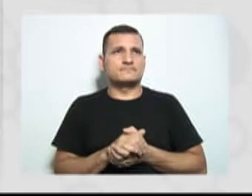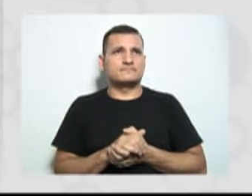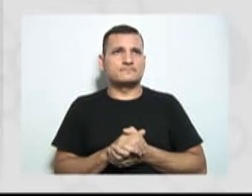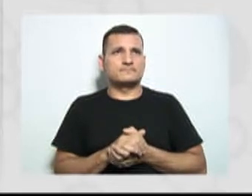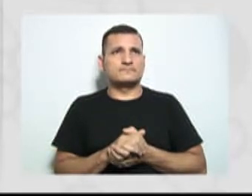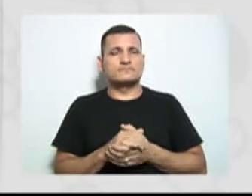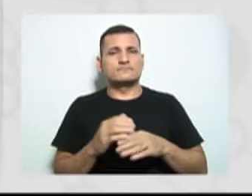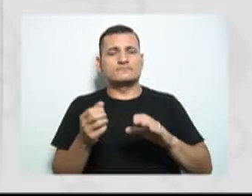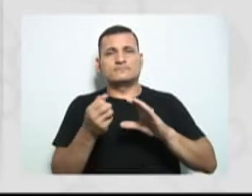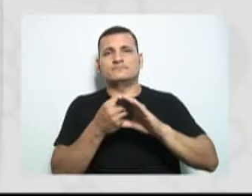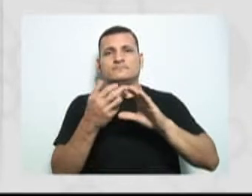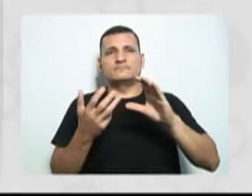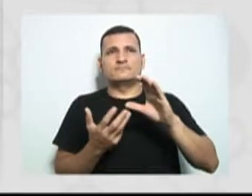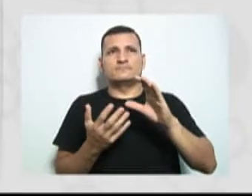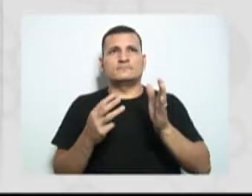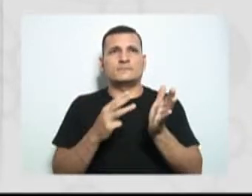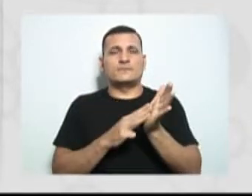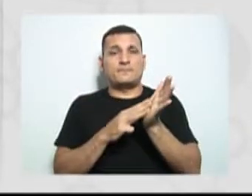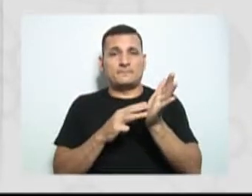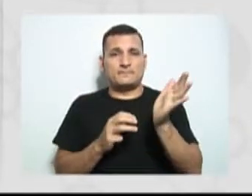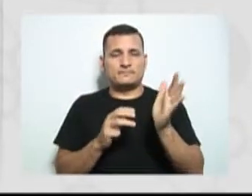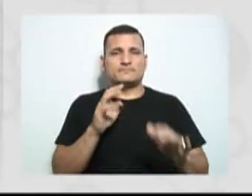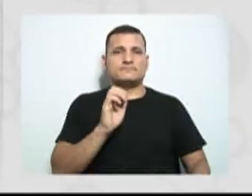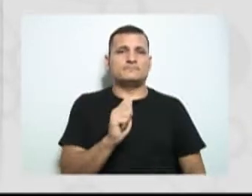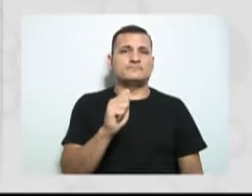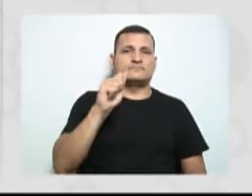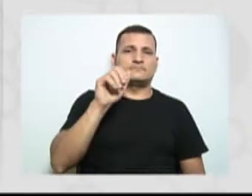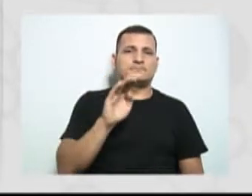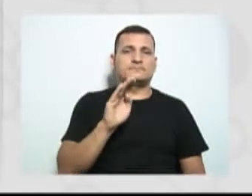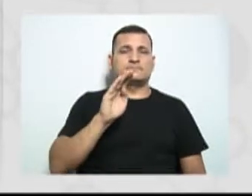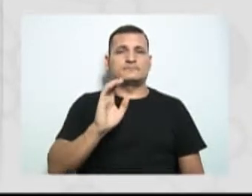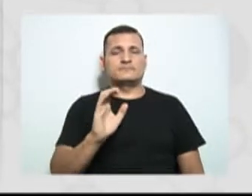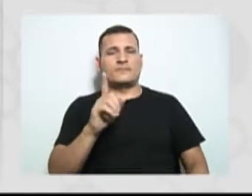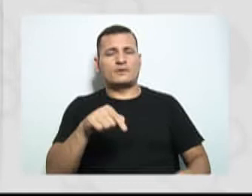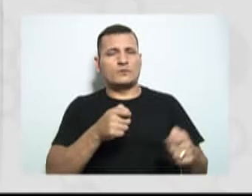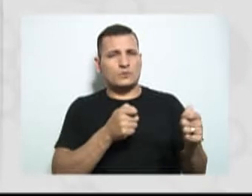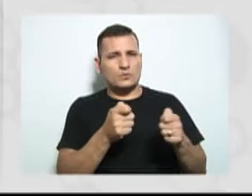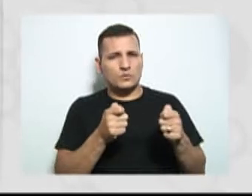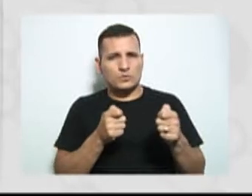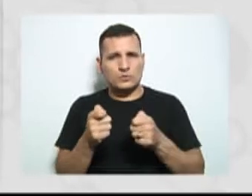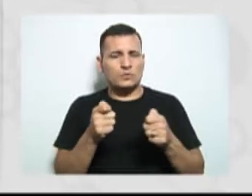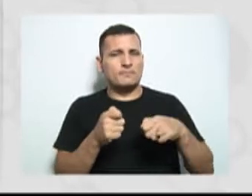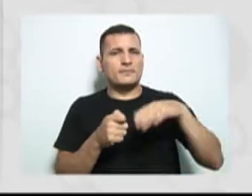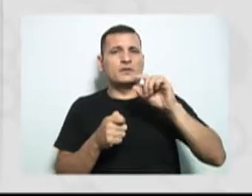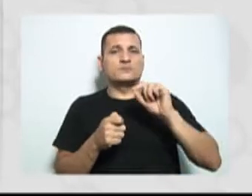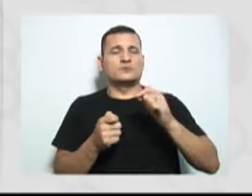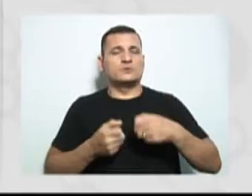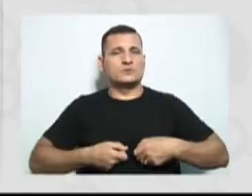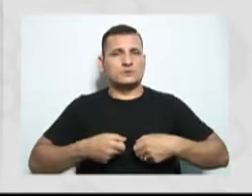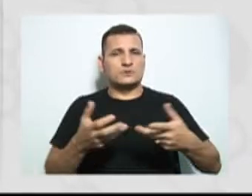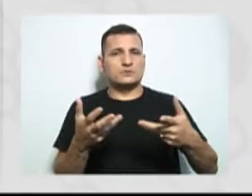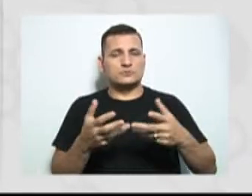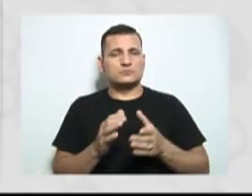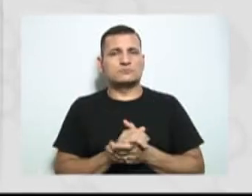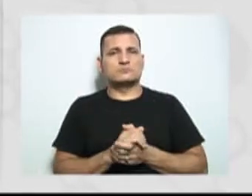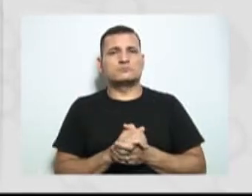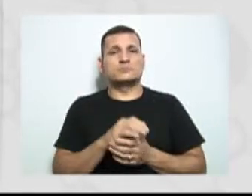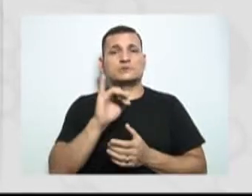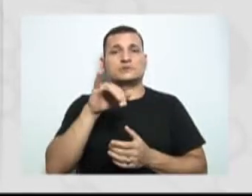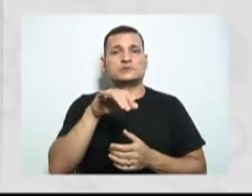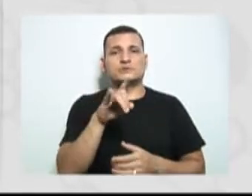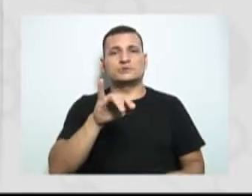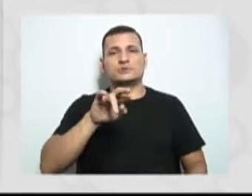das características do método ABC está no controle mais rigoroso sobre os custos indiretos, ou